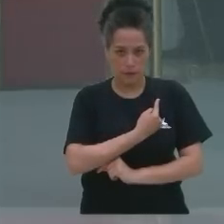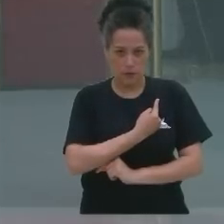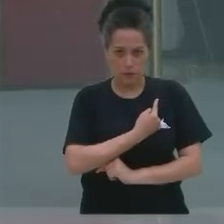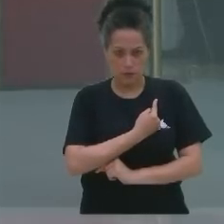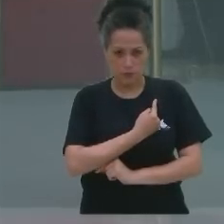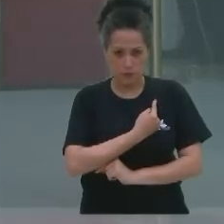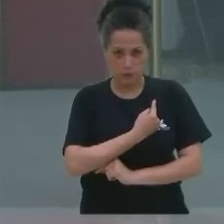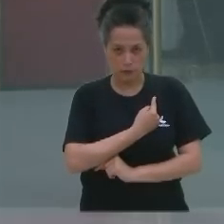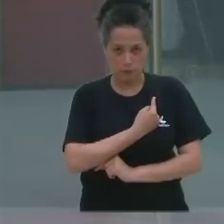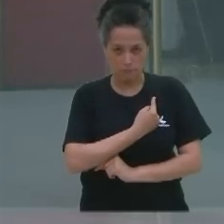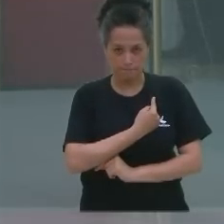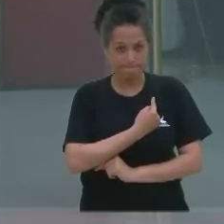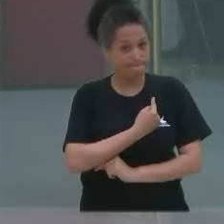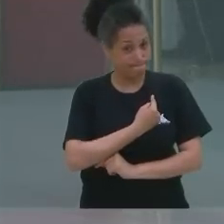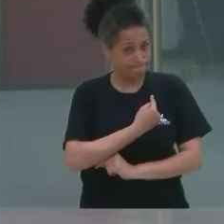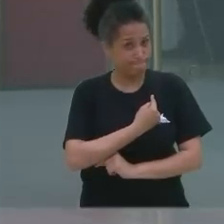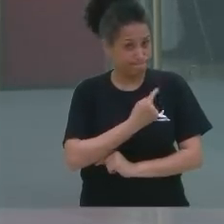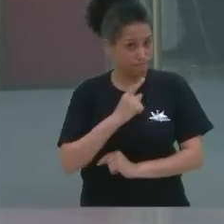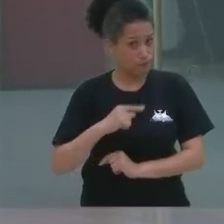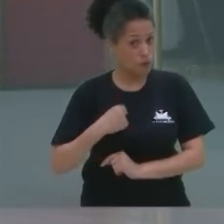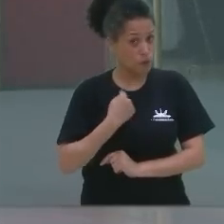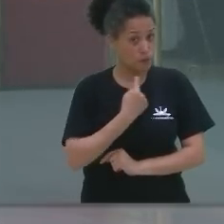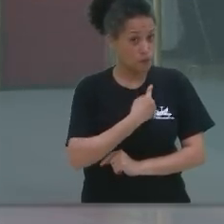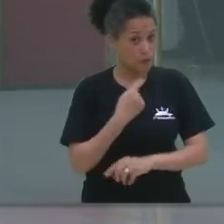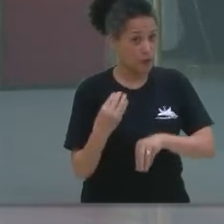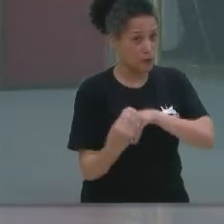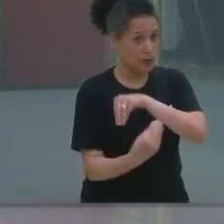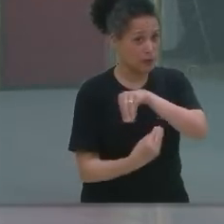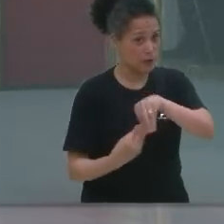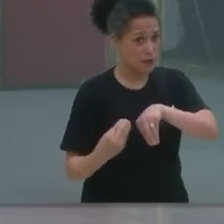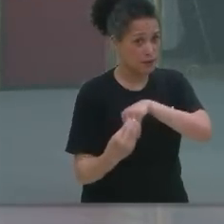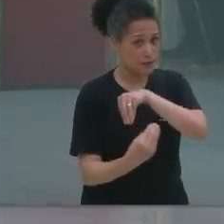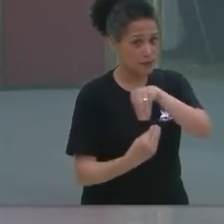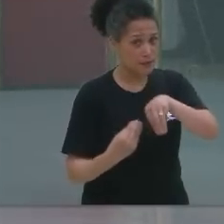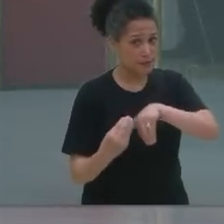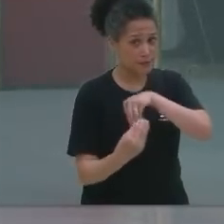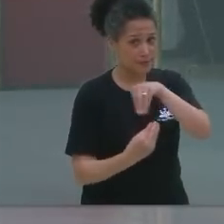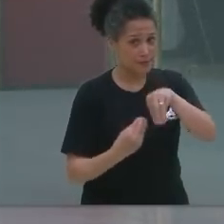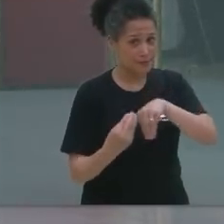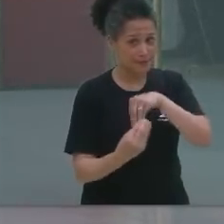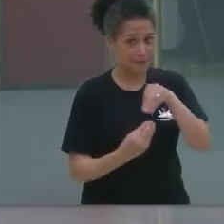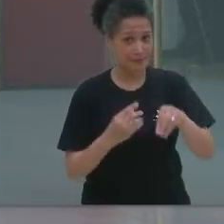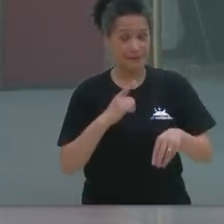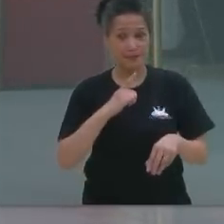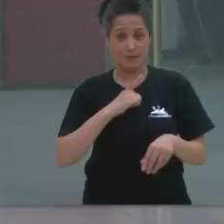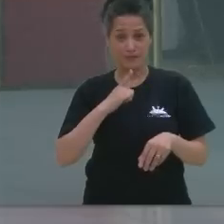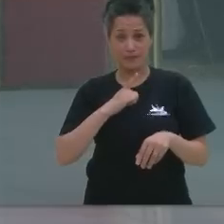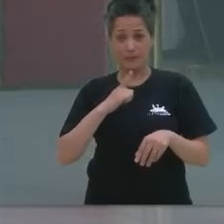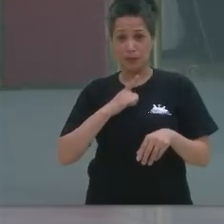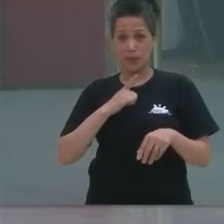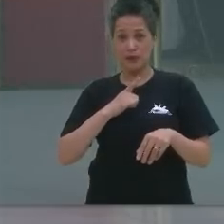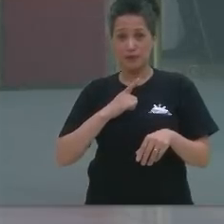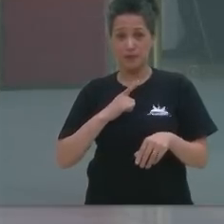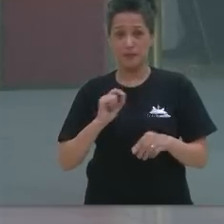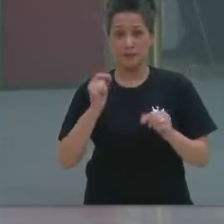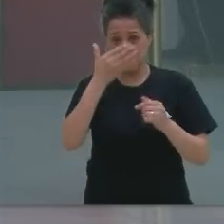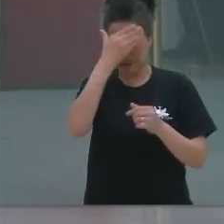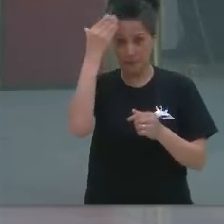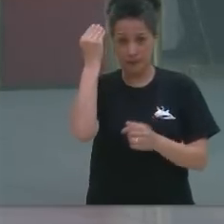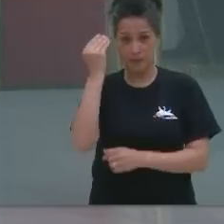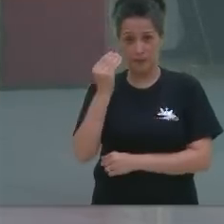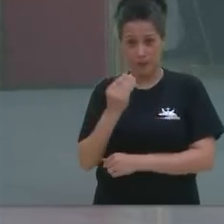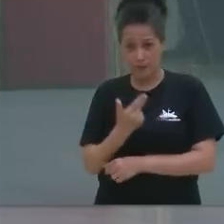por estarmos demasiadamente envolvidos com o mundo, esquecemos as coisas de Deus.